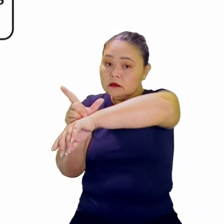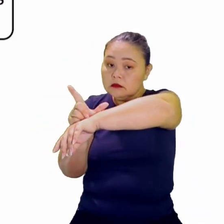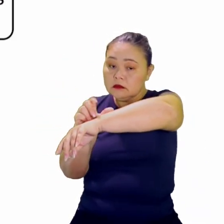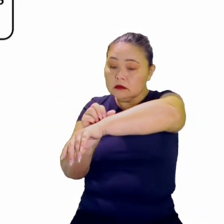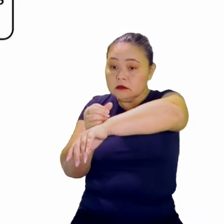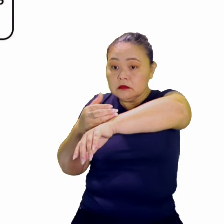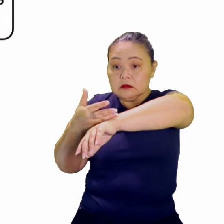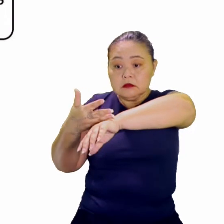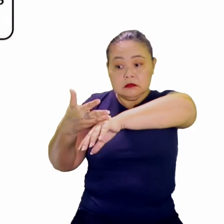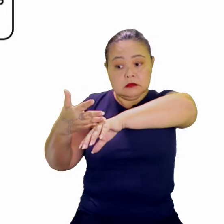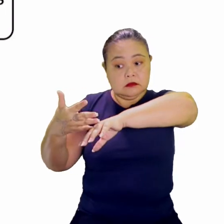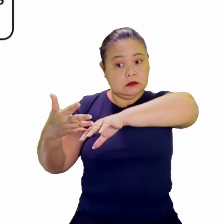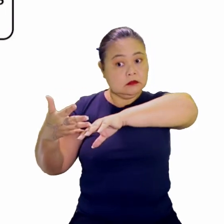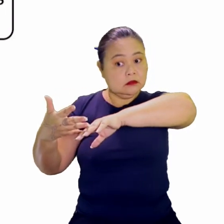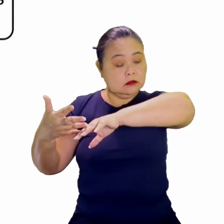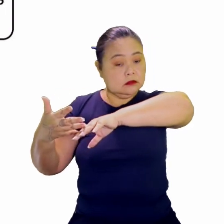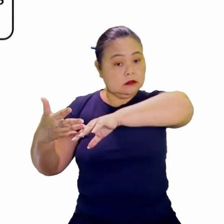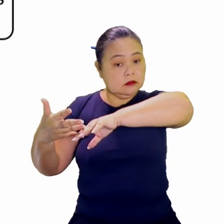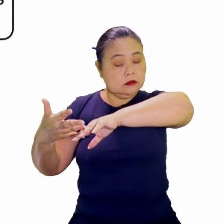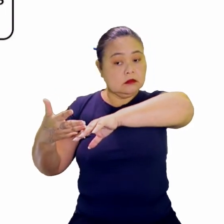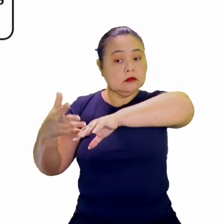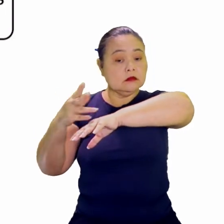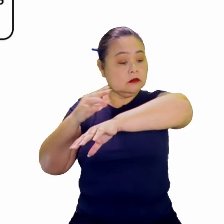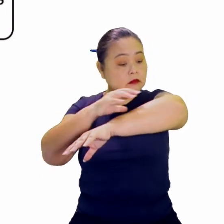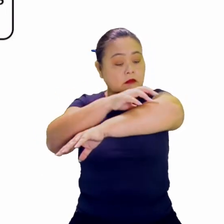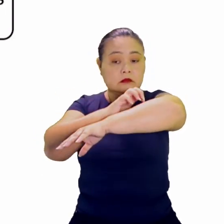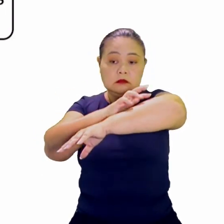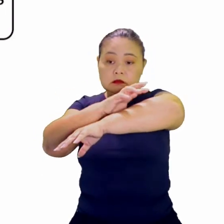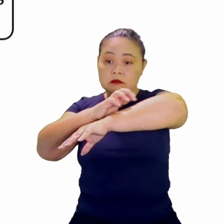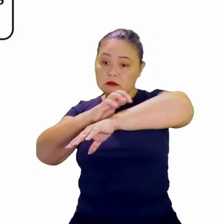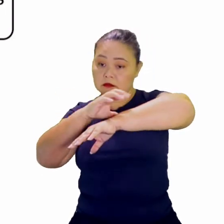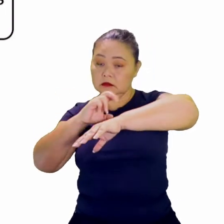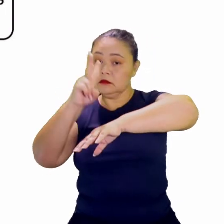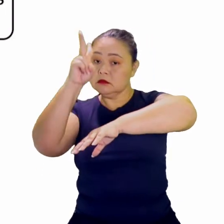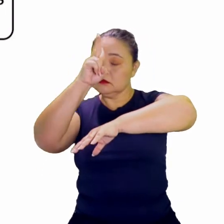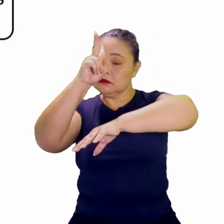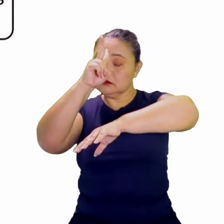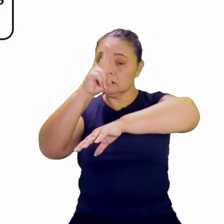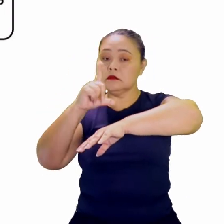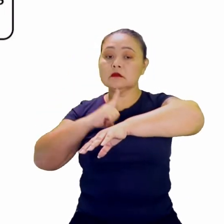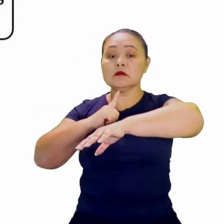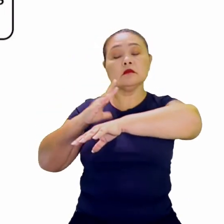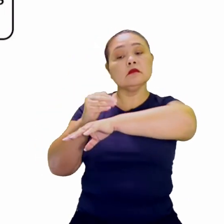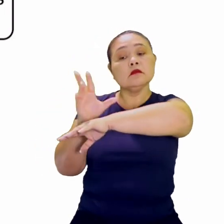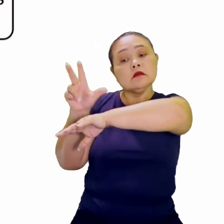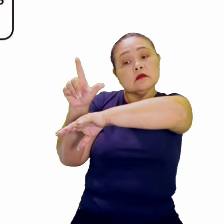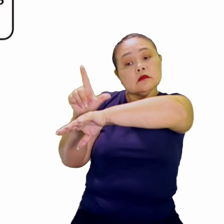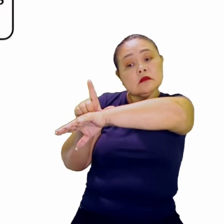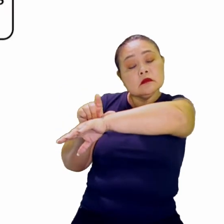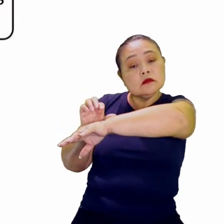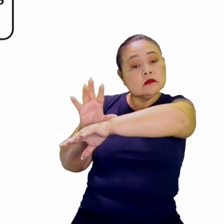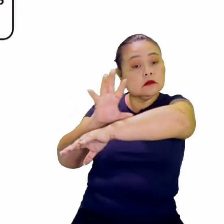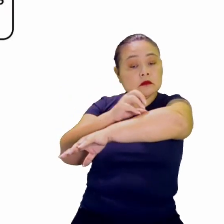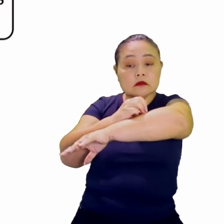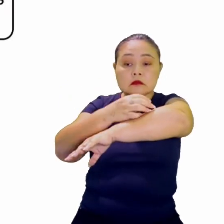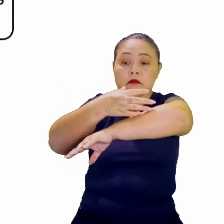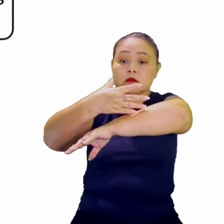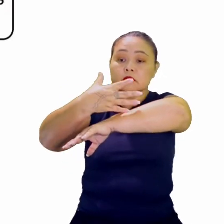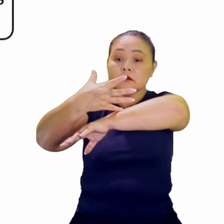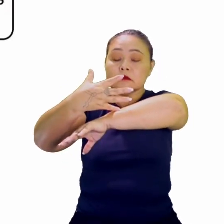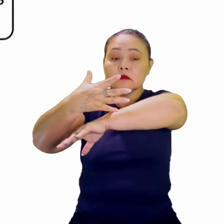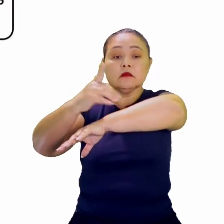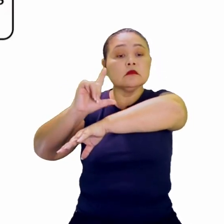e ao alongamento do músculo, lembrando que tanto no encurtamento quanto no